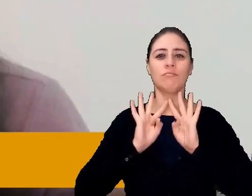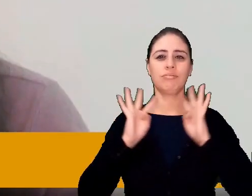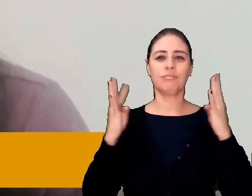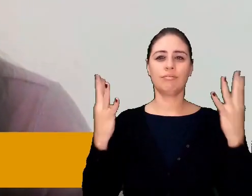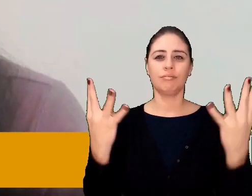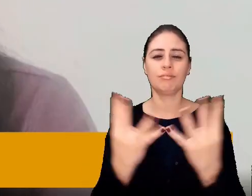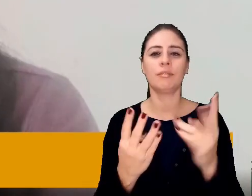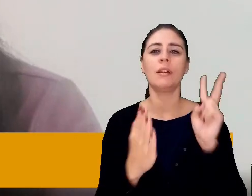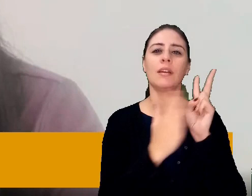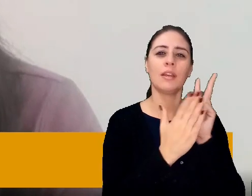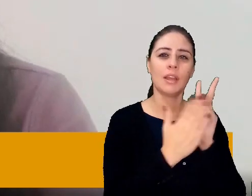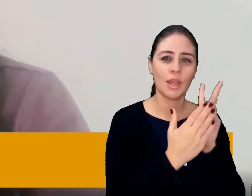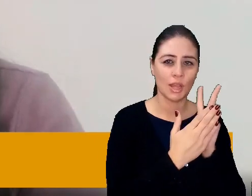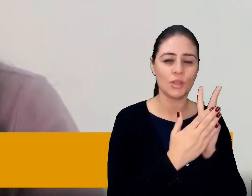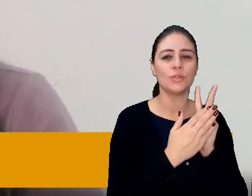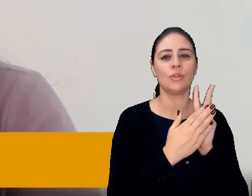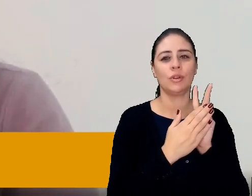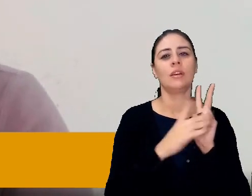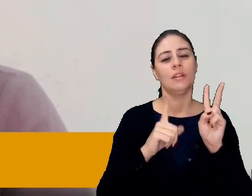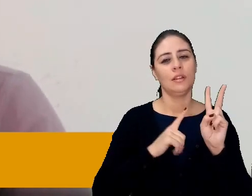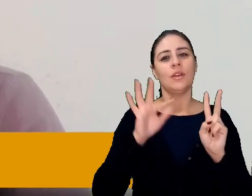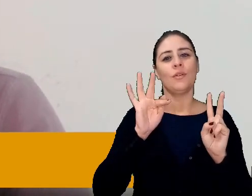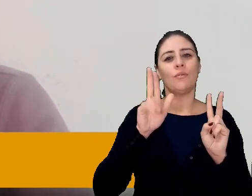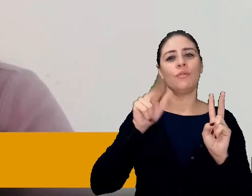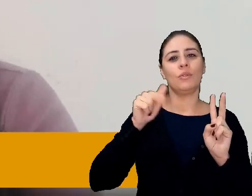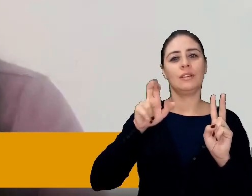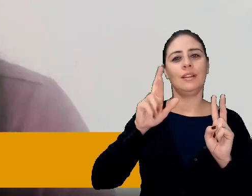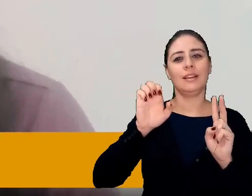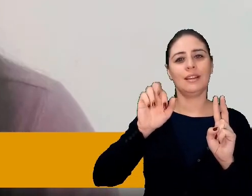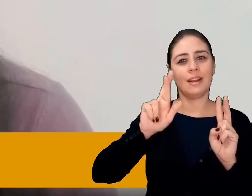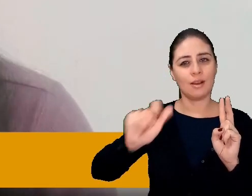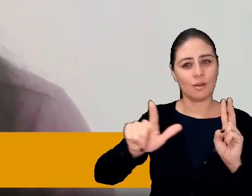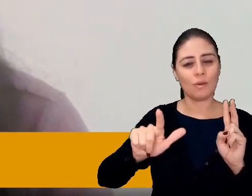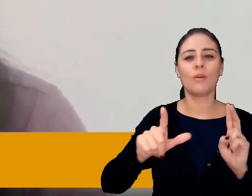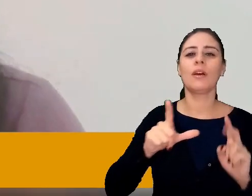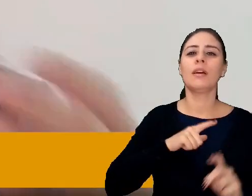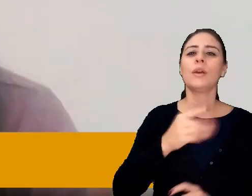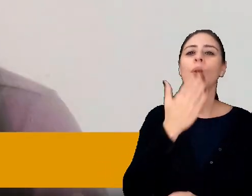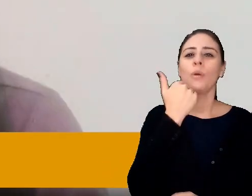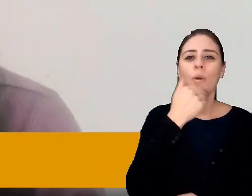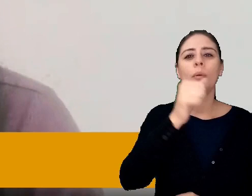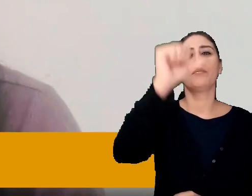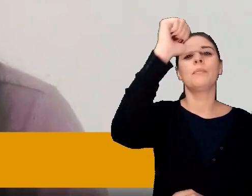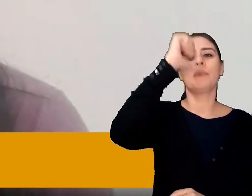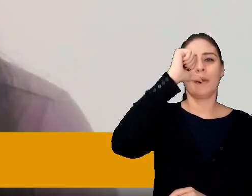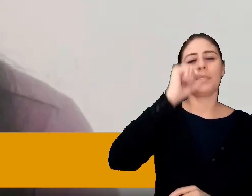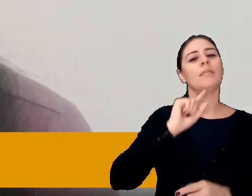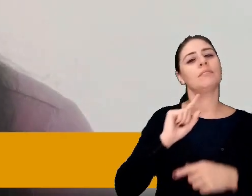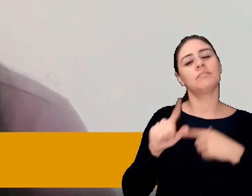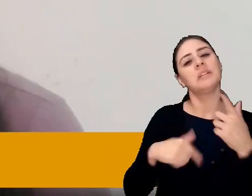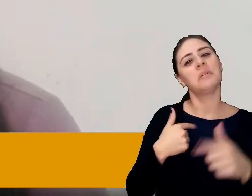aquele funeral, tomarem a bebida do Kiki e estarem com os Iangrês, com os encantados, com os seus